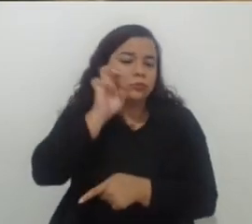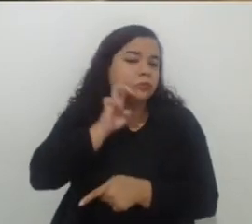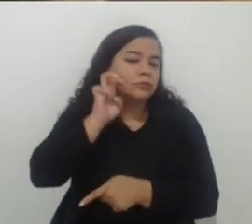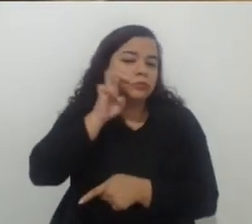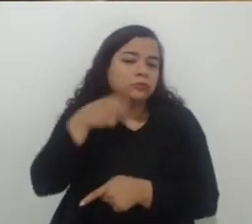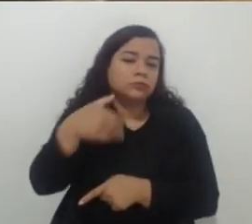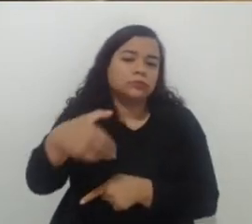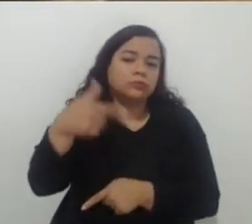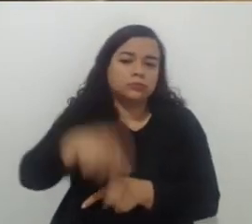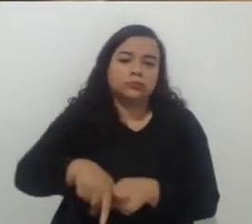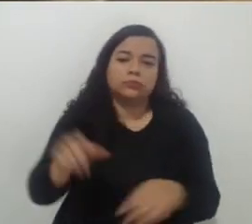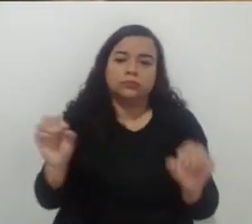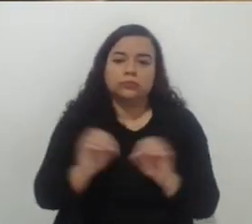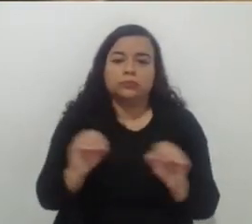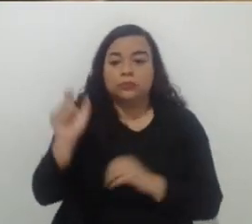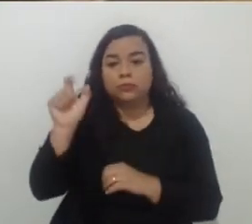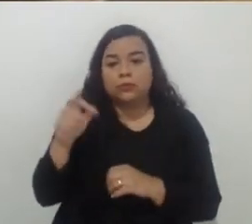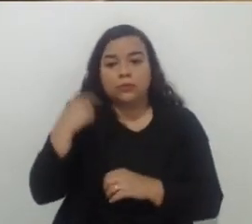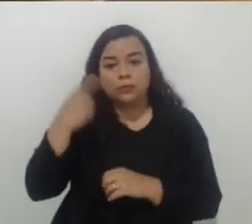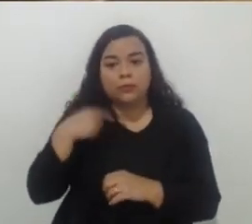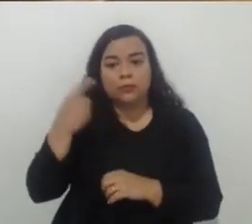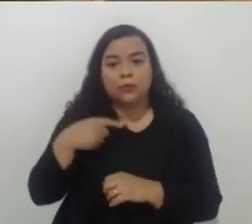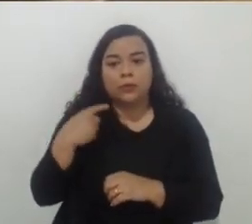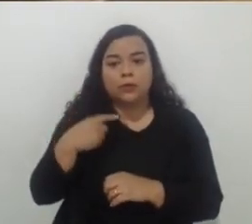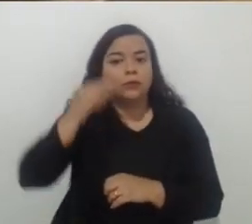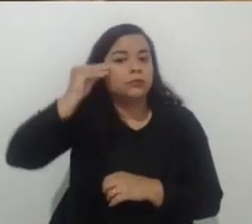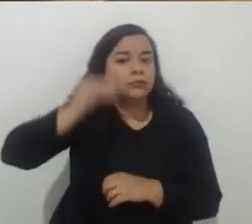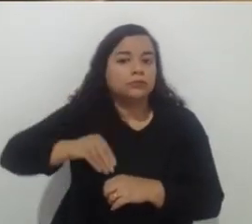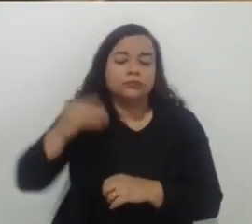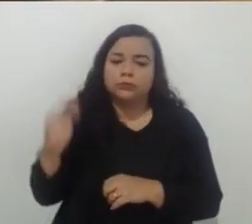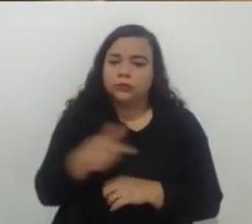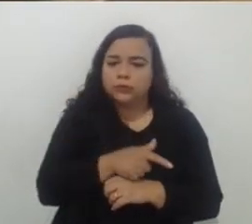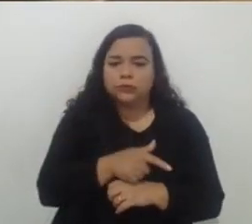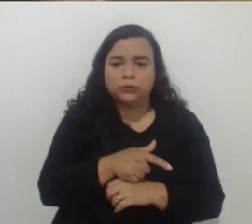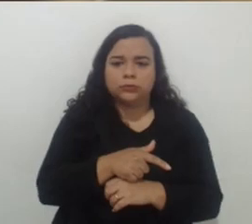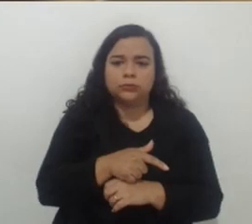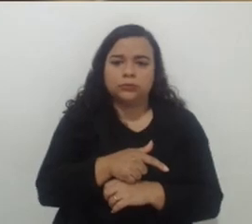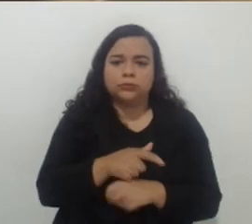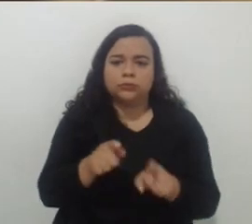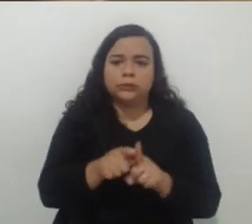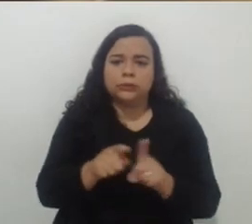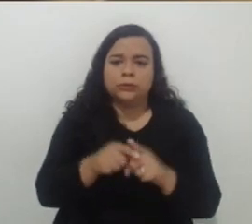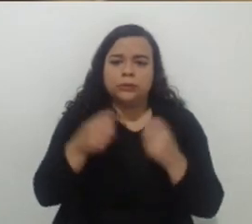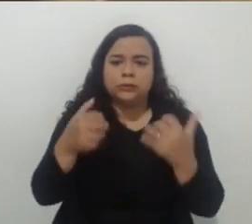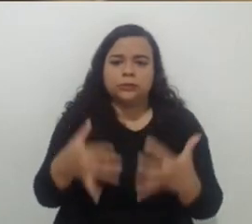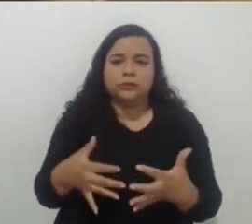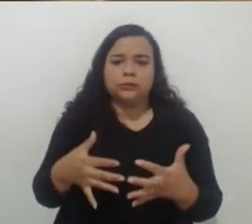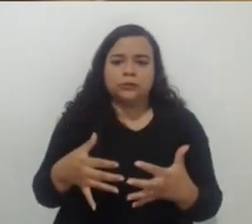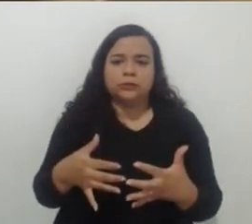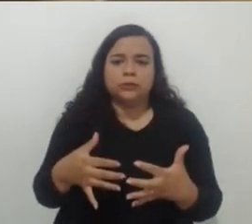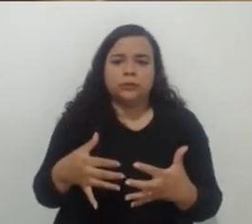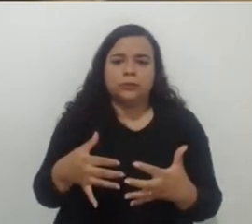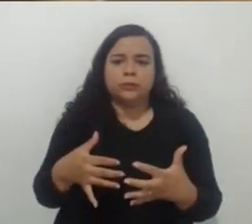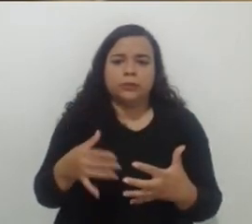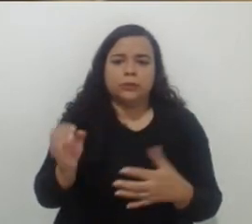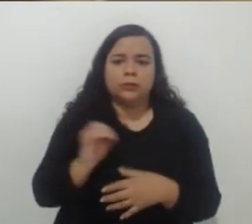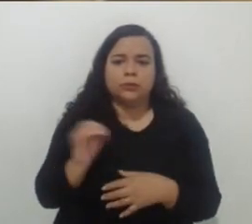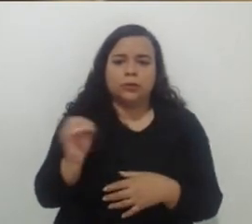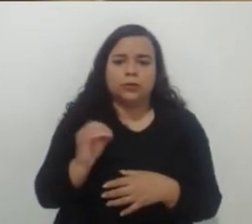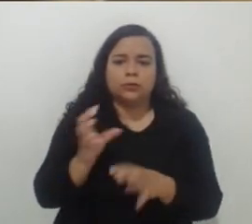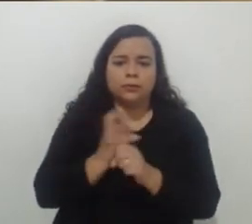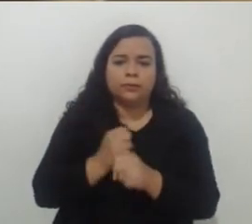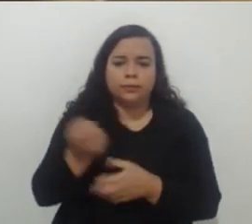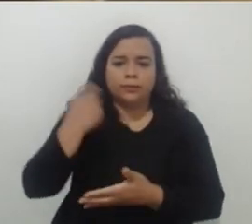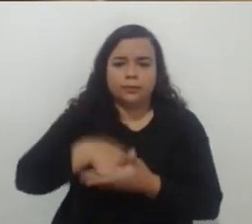o advogado Fábio Luiz Monte de Holanda não renuncia, não diz que não há nenhuma soma a ser paga para ele, até porque para ele, de fato,